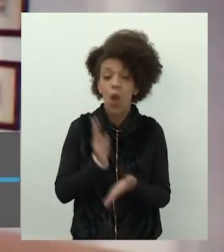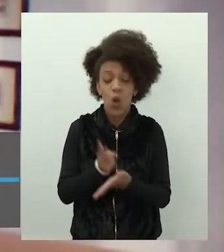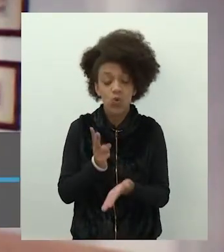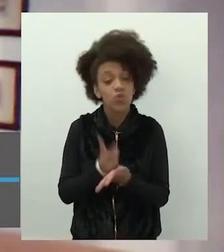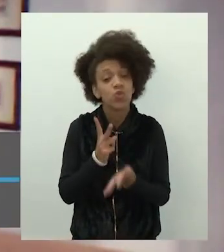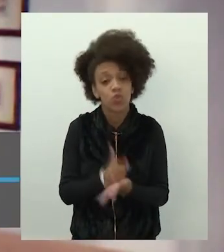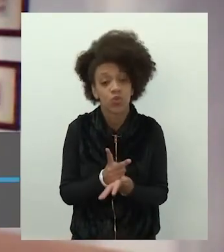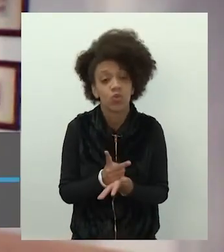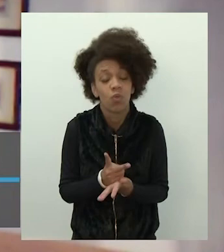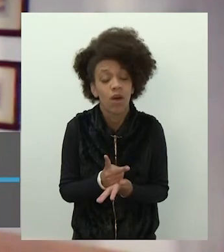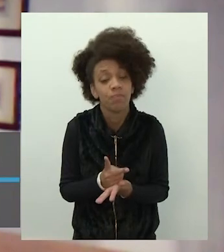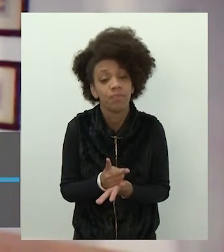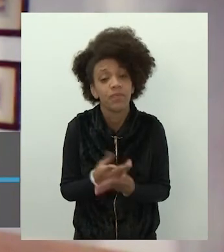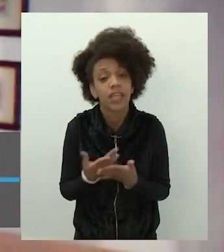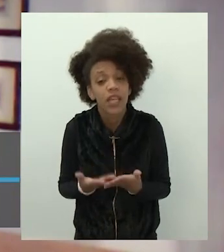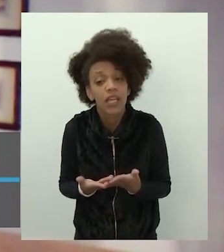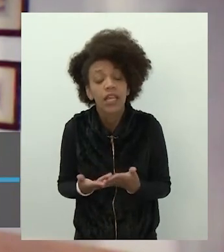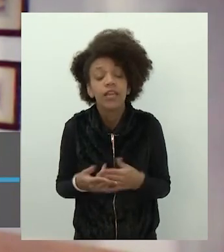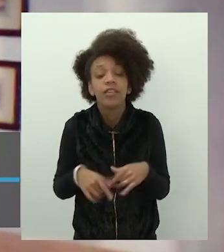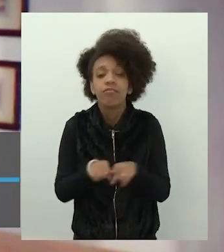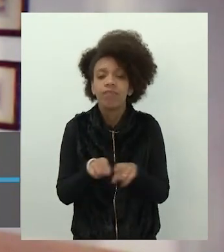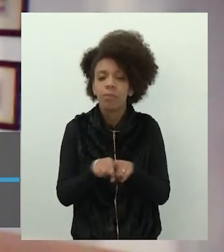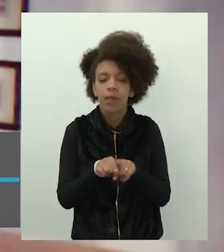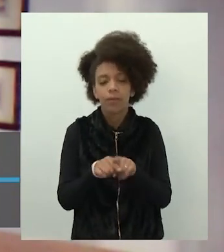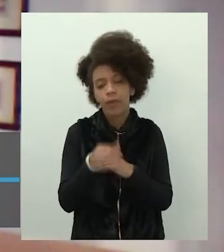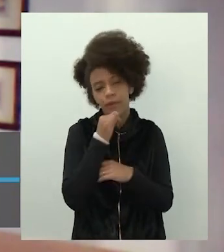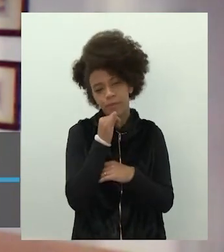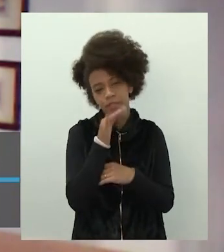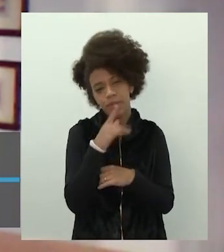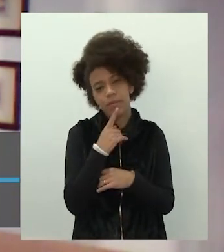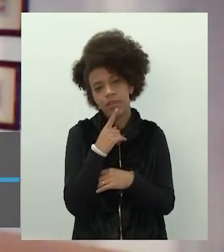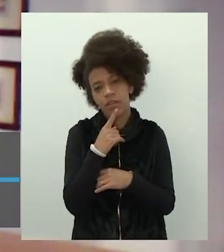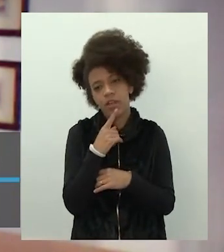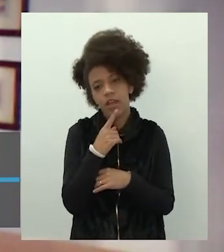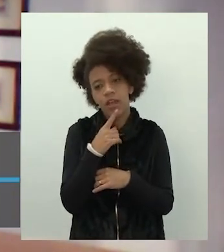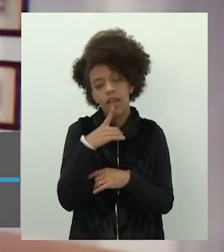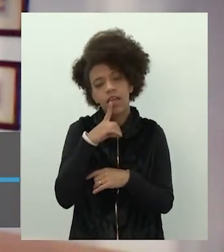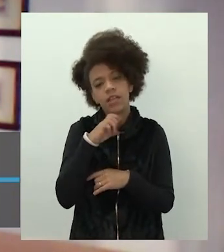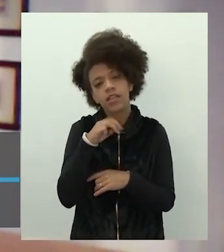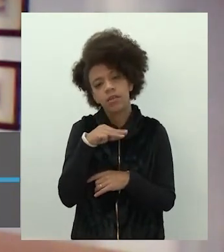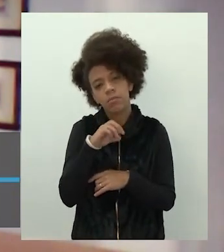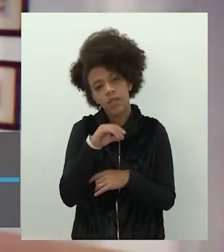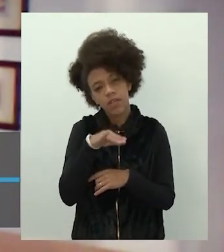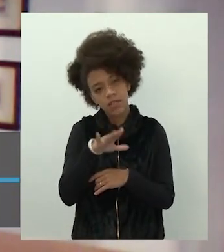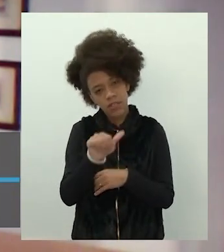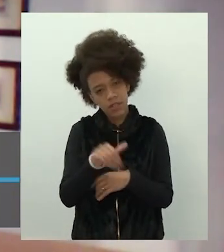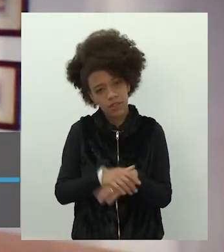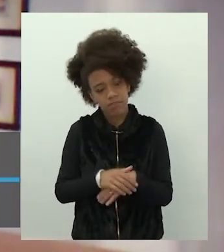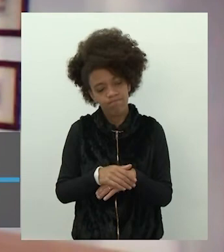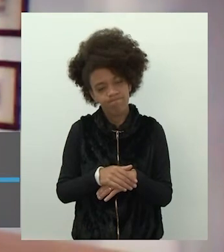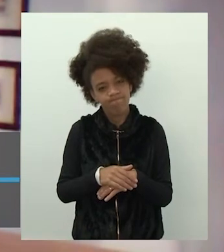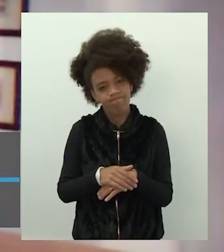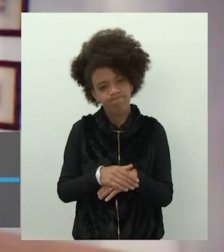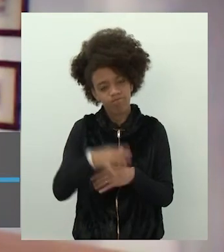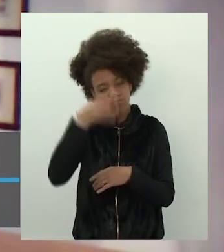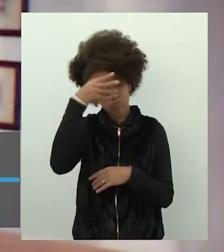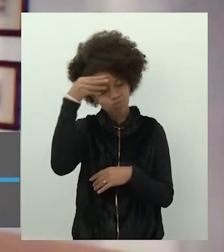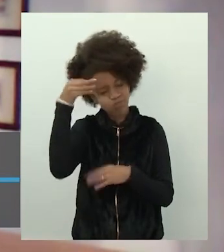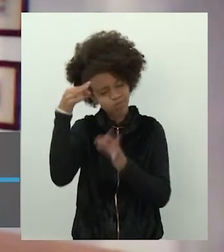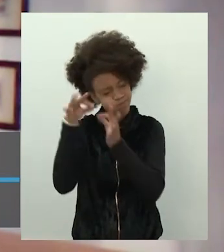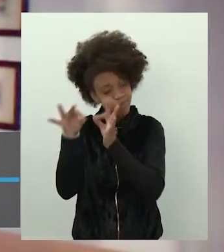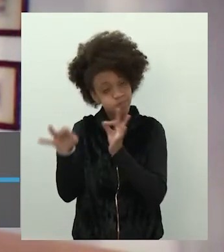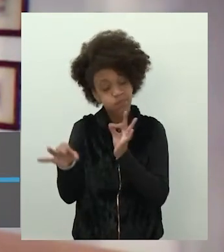Permanece e permanece, inclusive, por exemplo, quem tem demência avançada, não